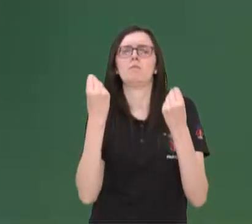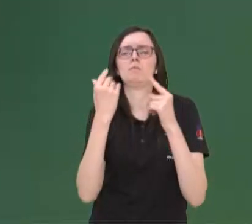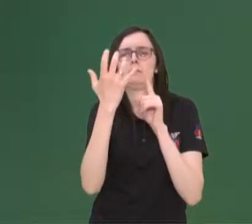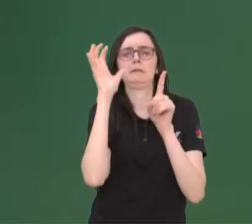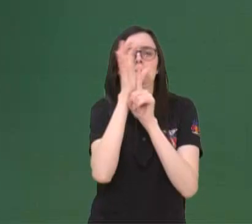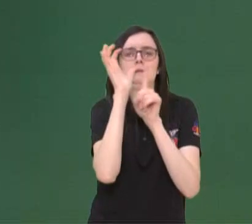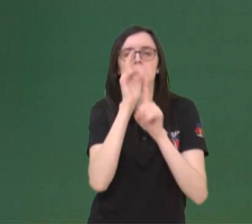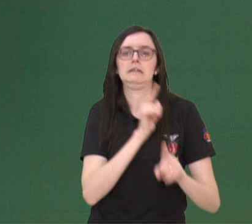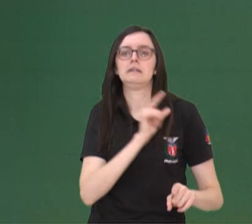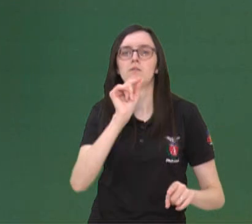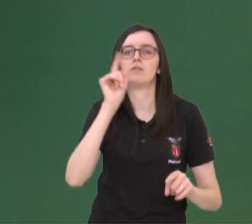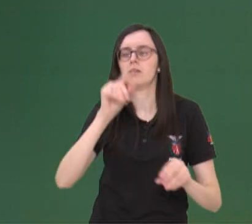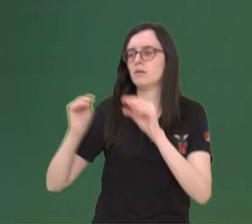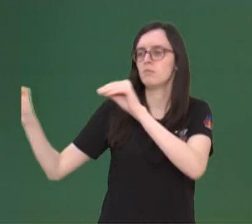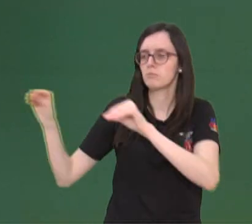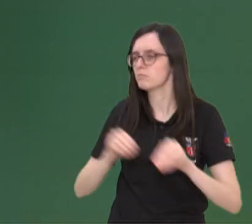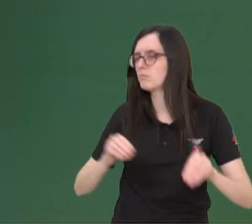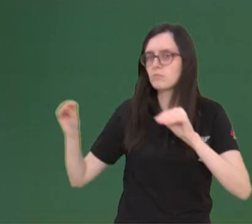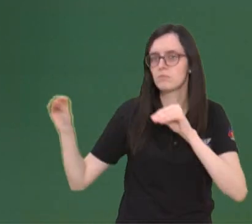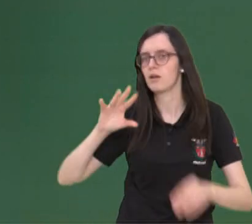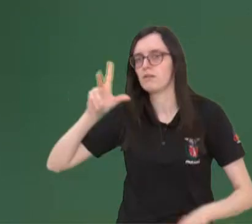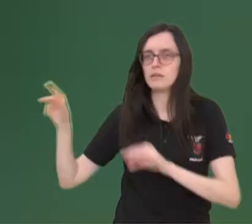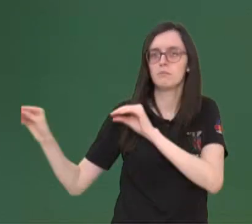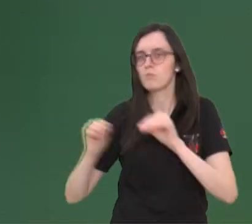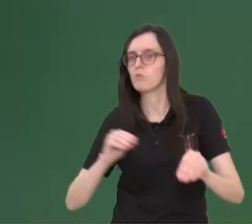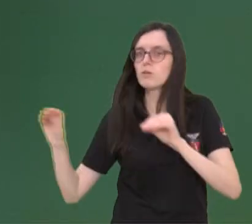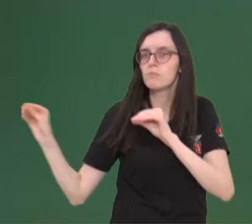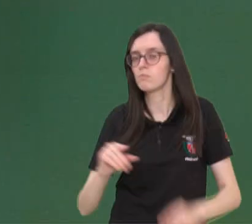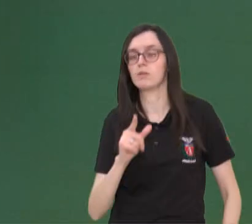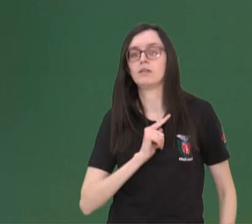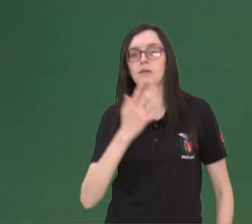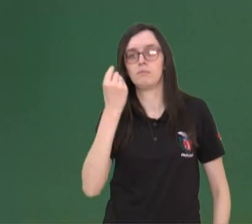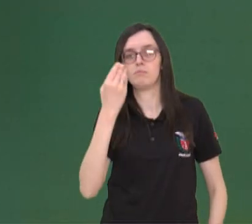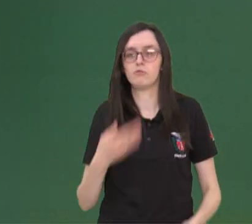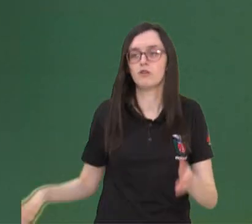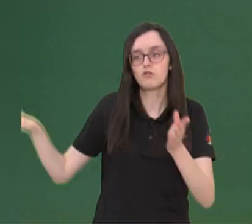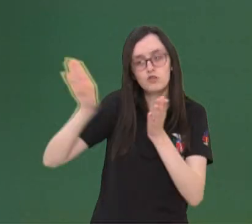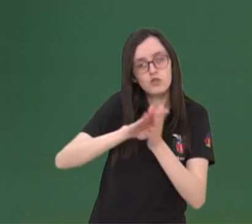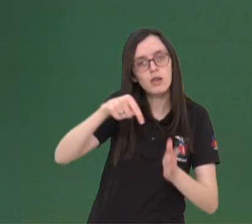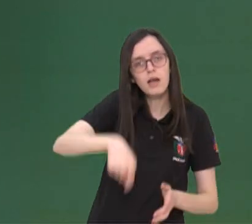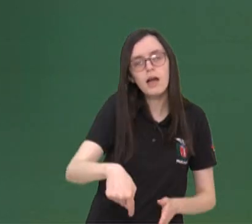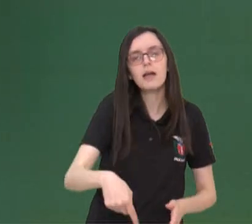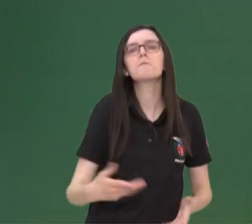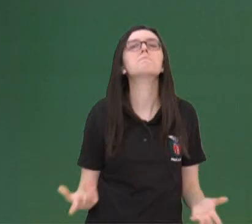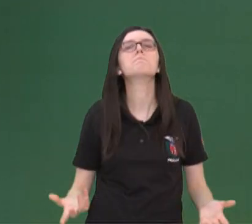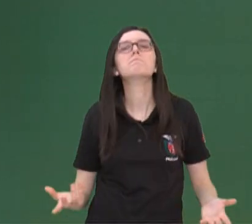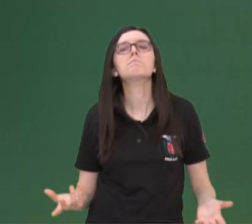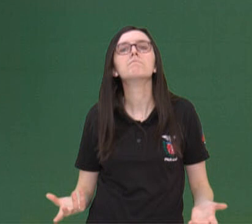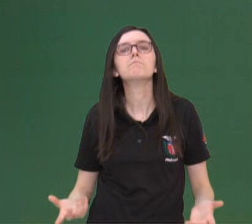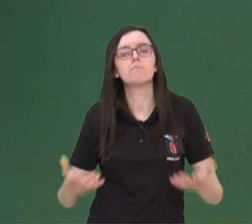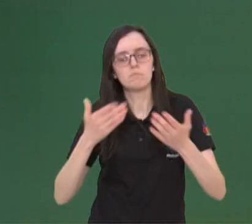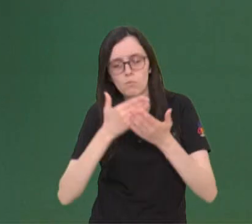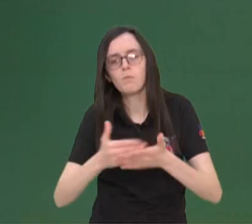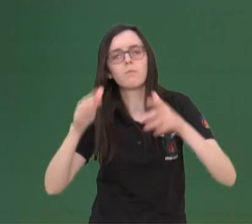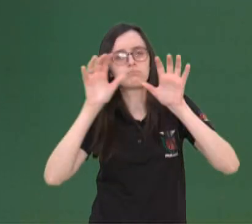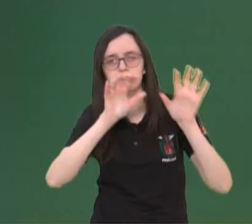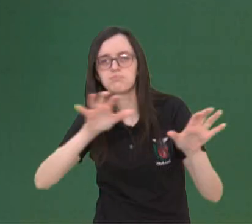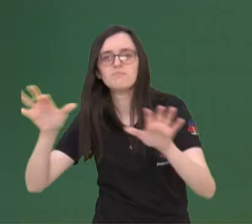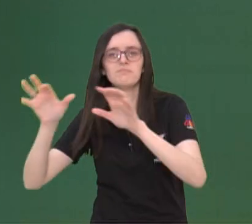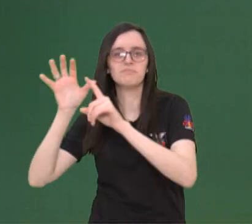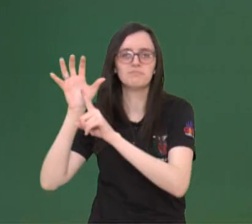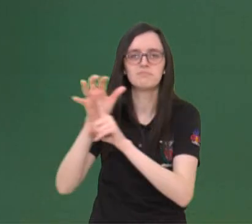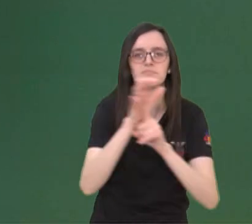dos povos que vieram da África e que, consequentemente, chegaram aqui e influenciaram